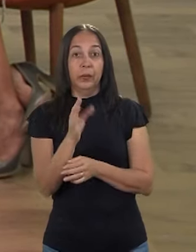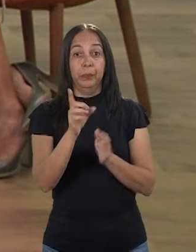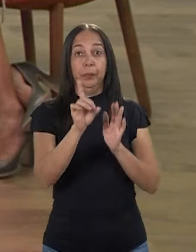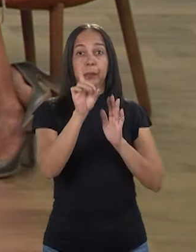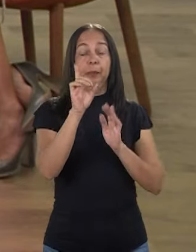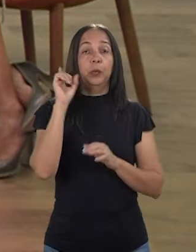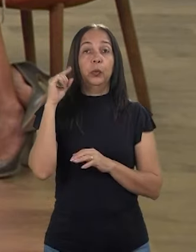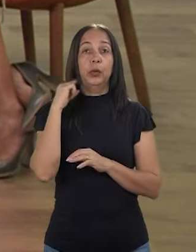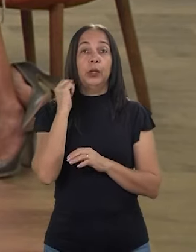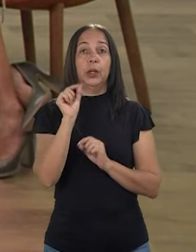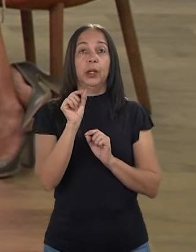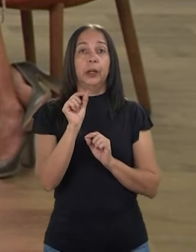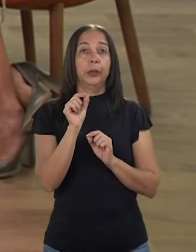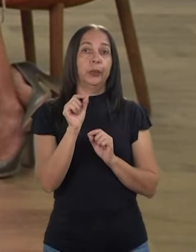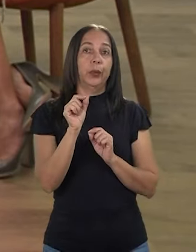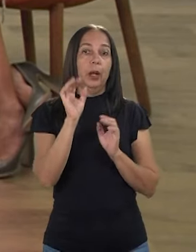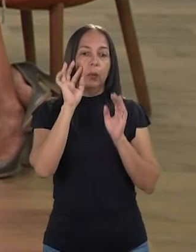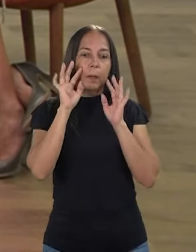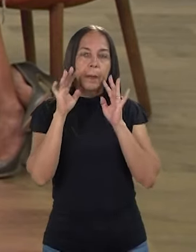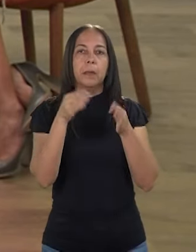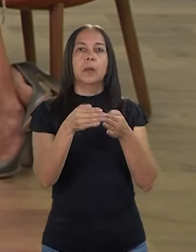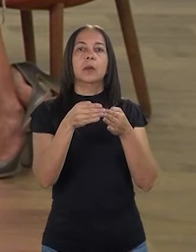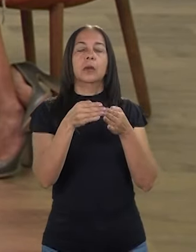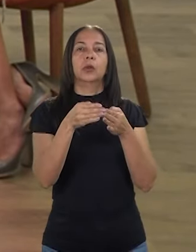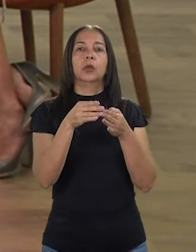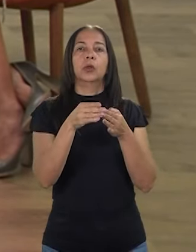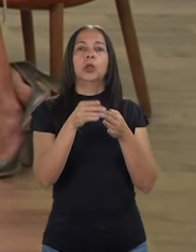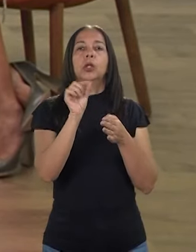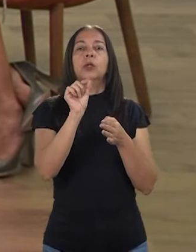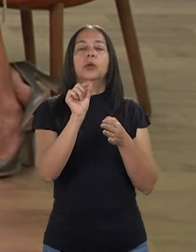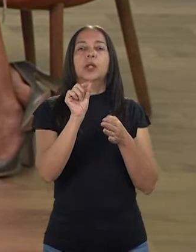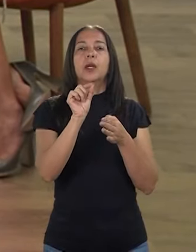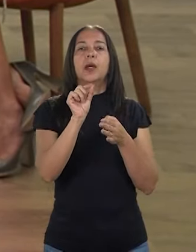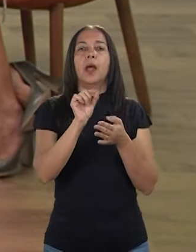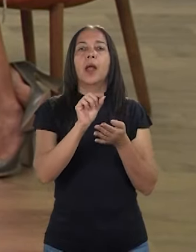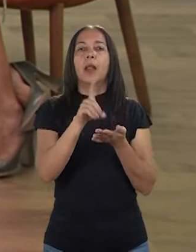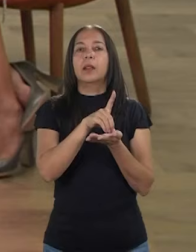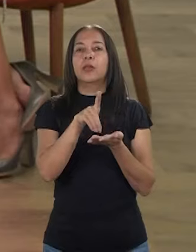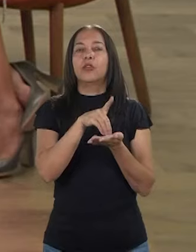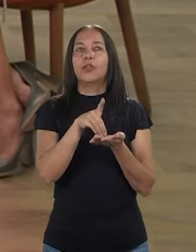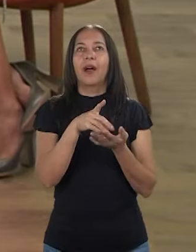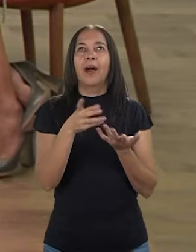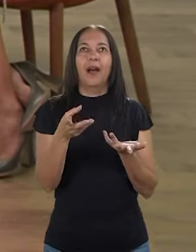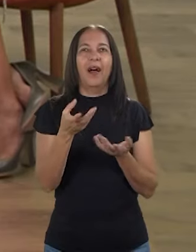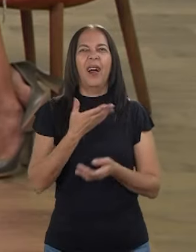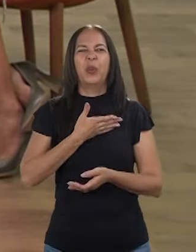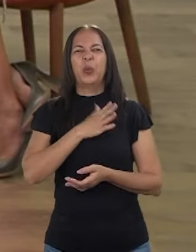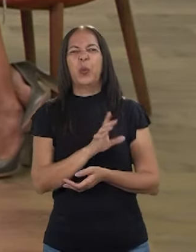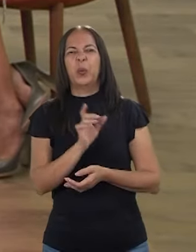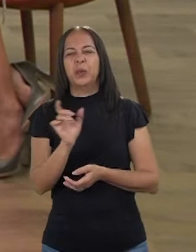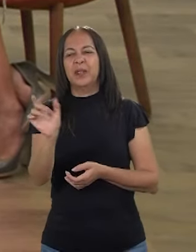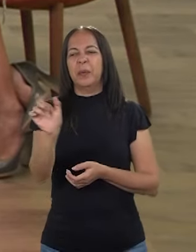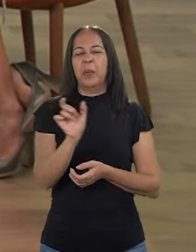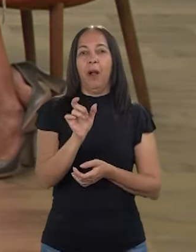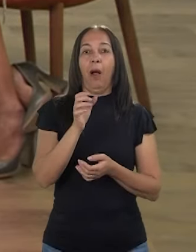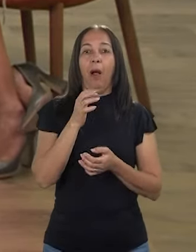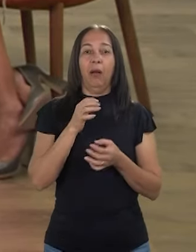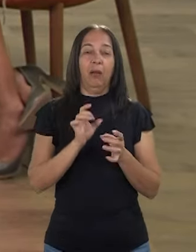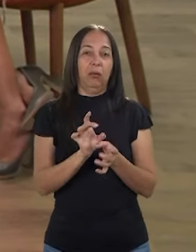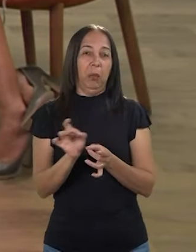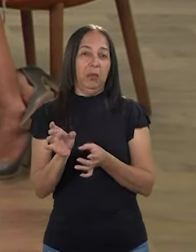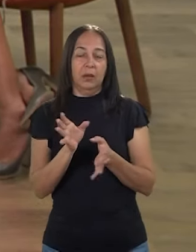então o direito ele entra num perspectiva de direito digital hoje em dia apesar de eu discordar dessa dessa desse termo comercial que estão utilizando mas é